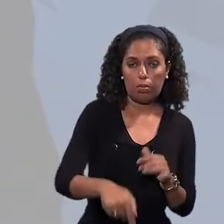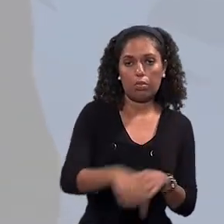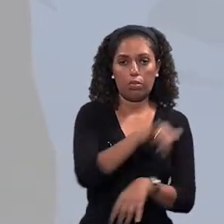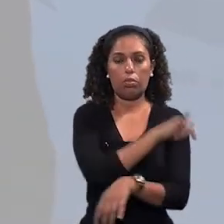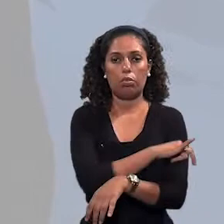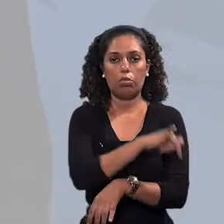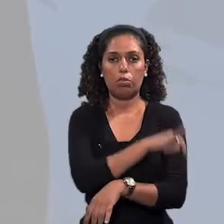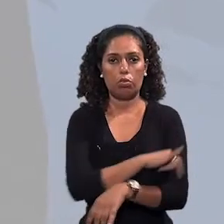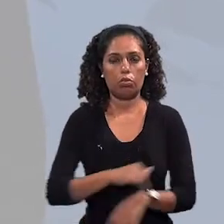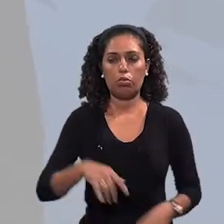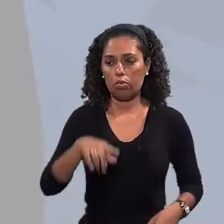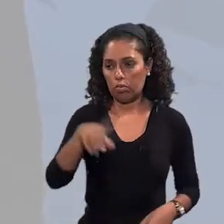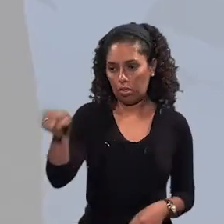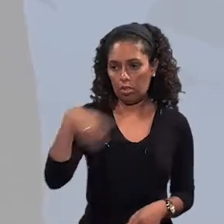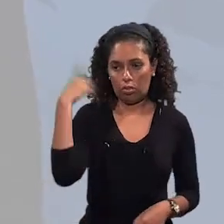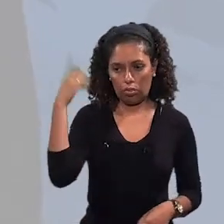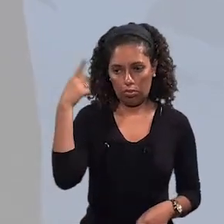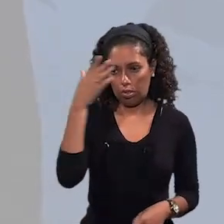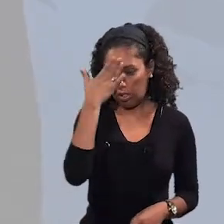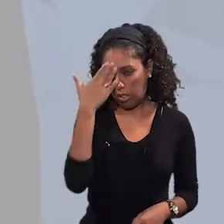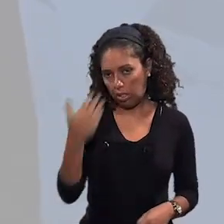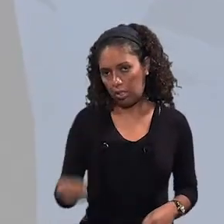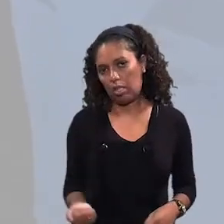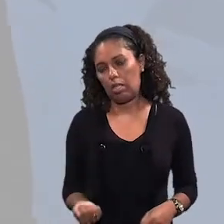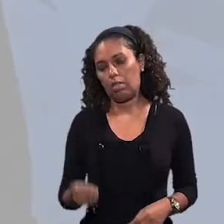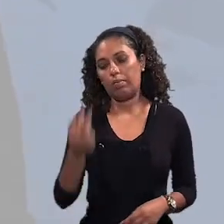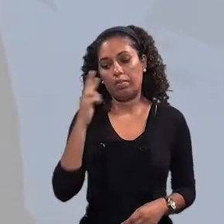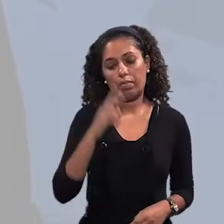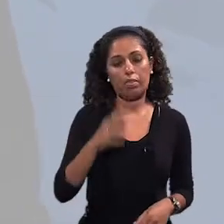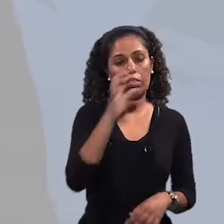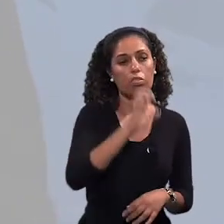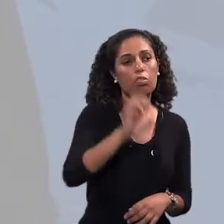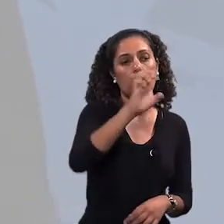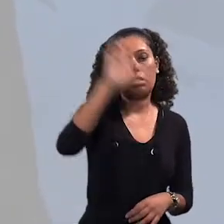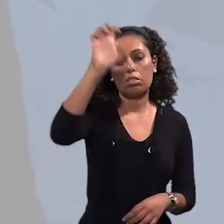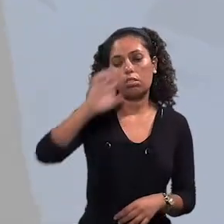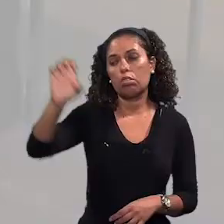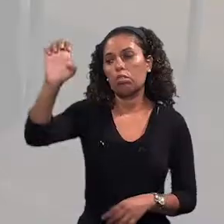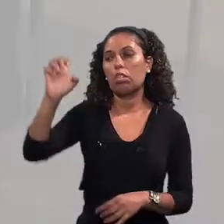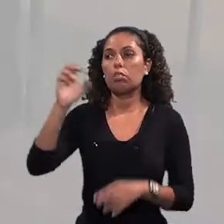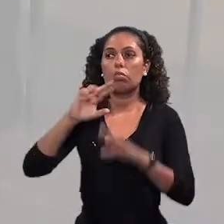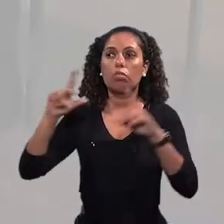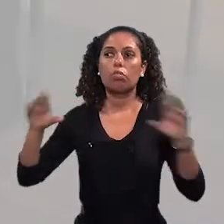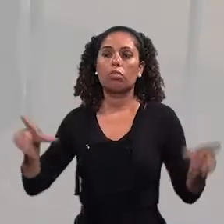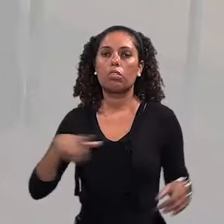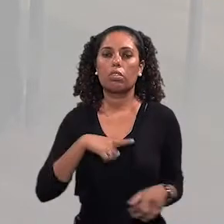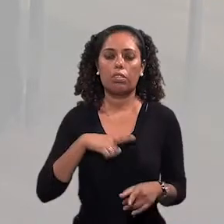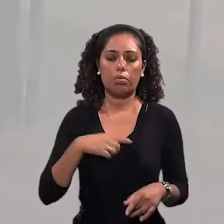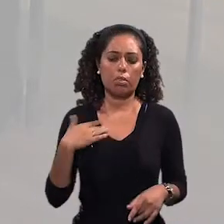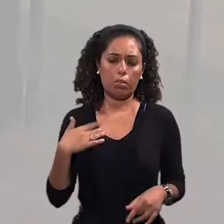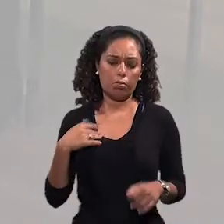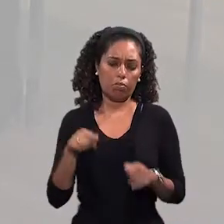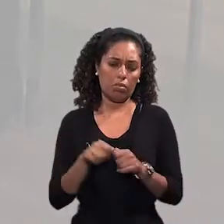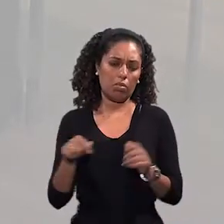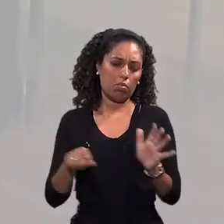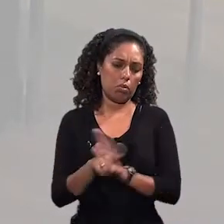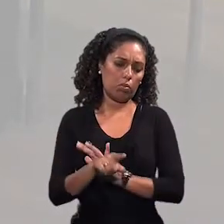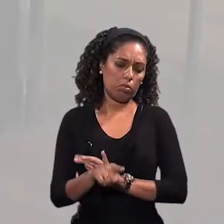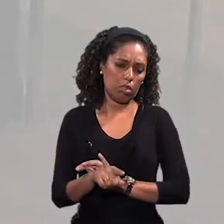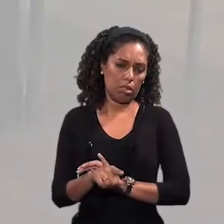e deputado Jorge Felipe Neto. E não, a gente vê também assuntos em outros estados também. Isso me faz perguntar o